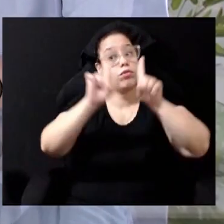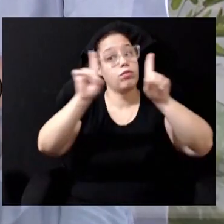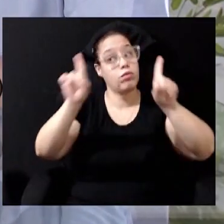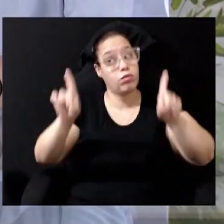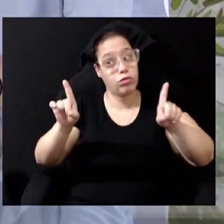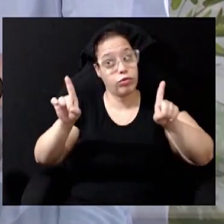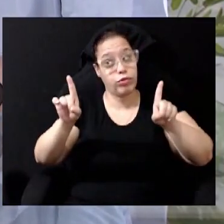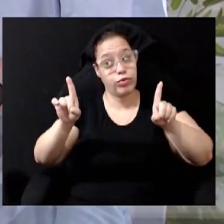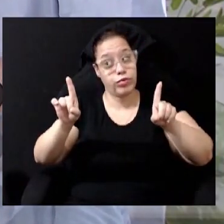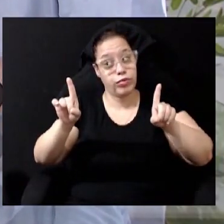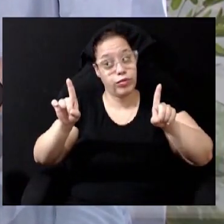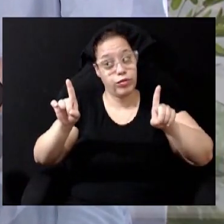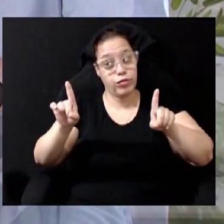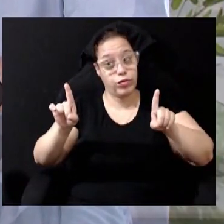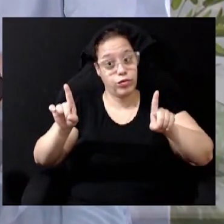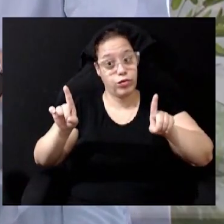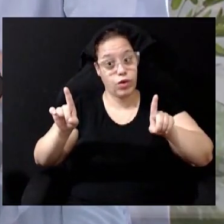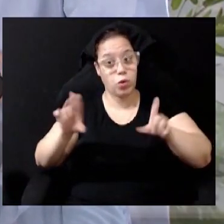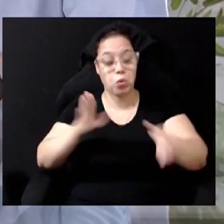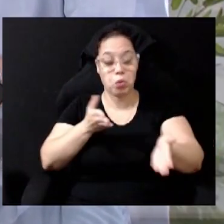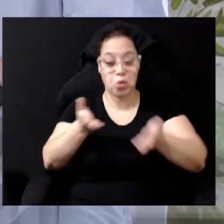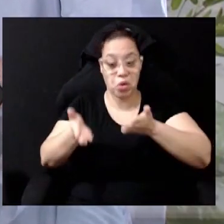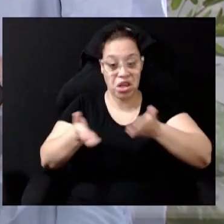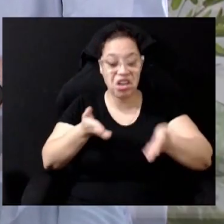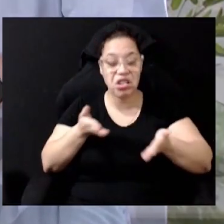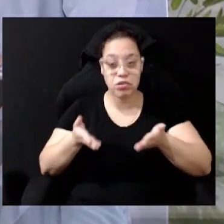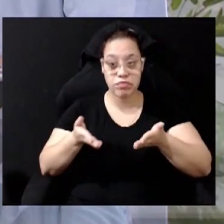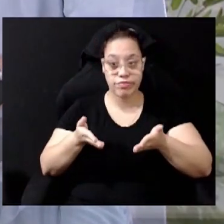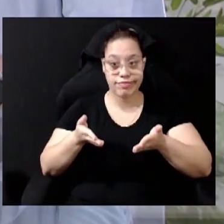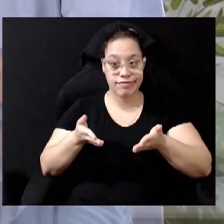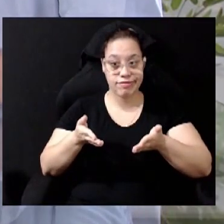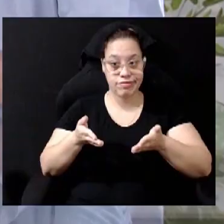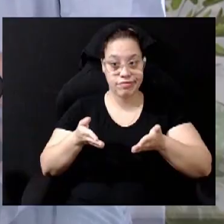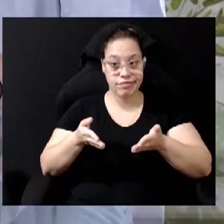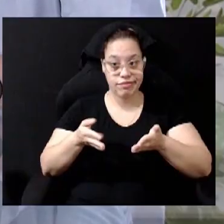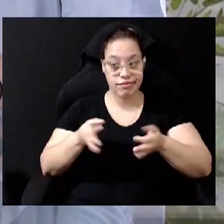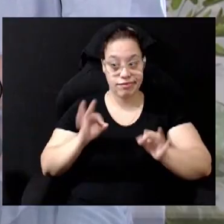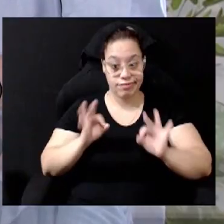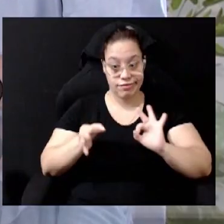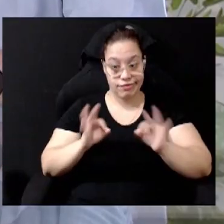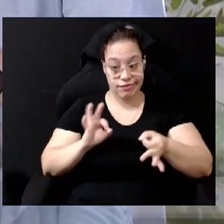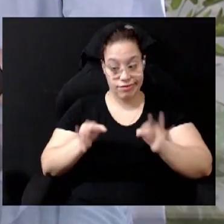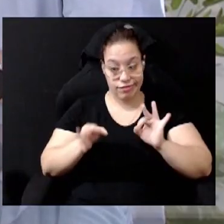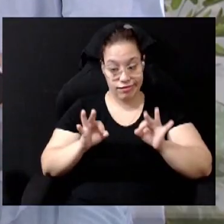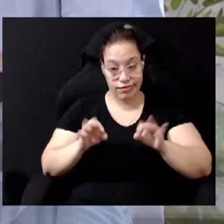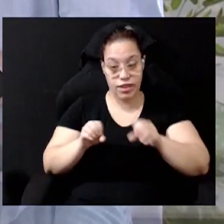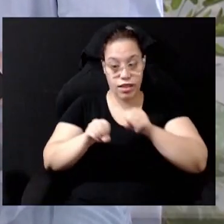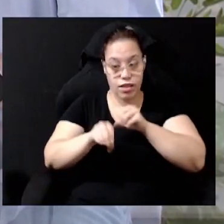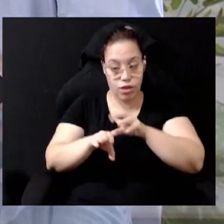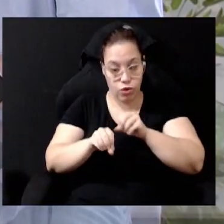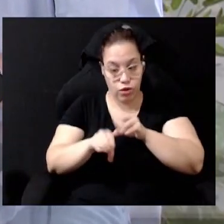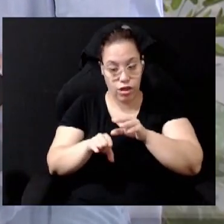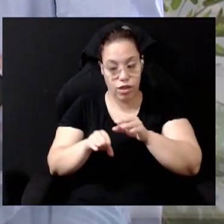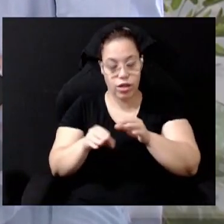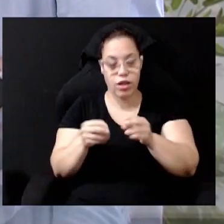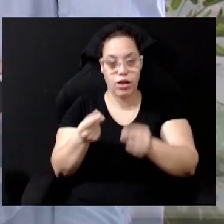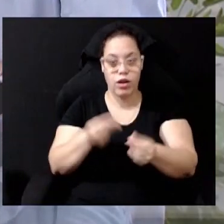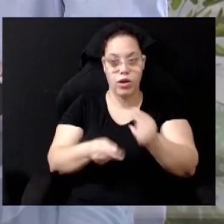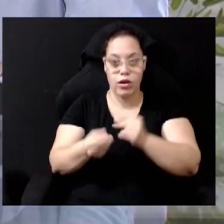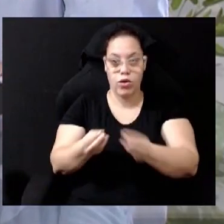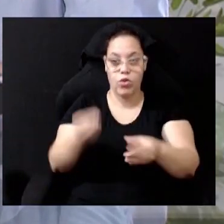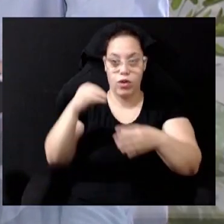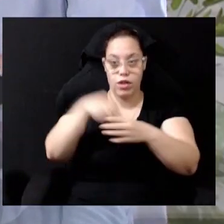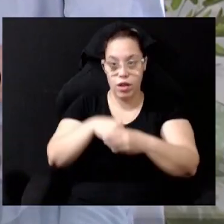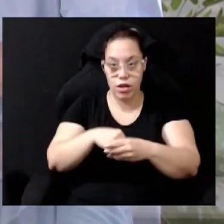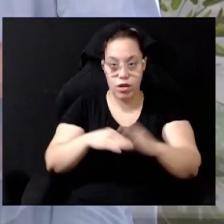de uma forma ponderada e com juízo. É uma questão de educação financeira. Fazer dentro do limite daquilo que a gente